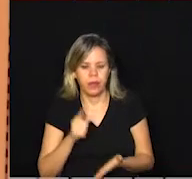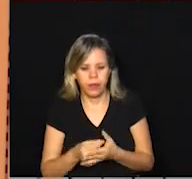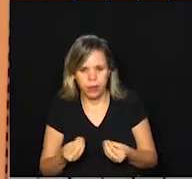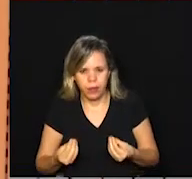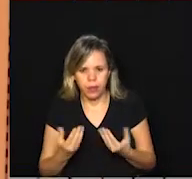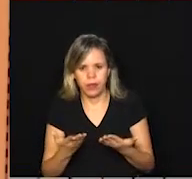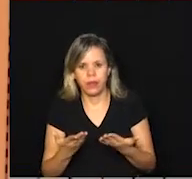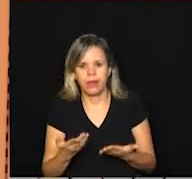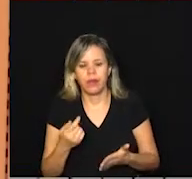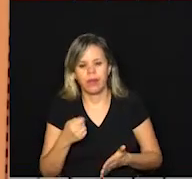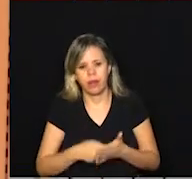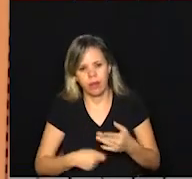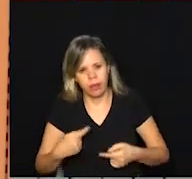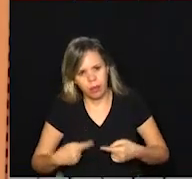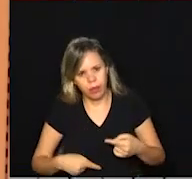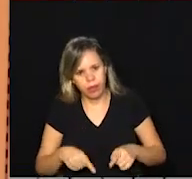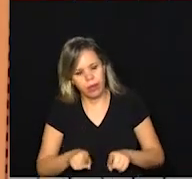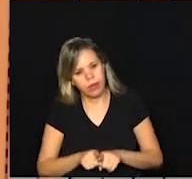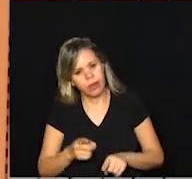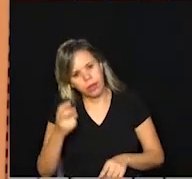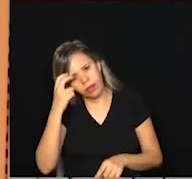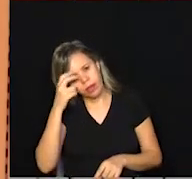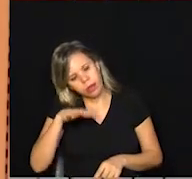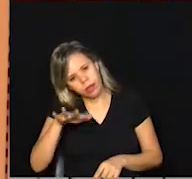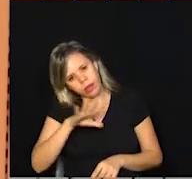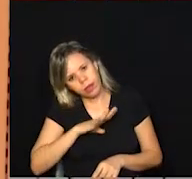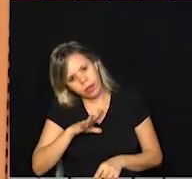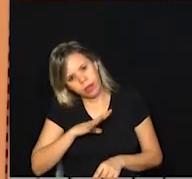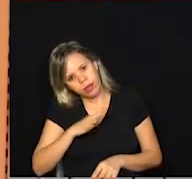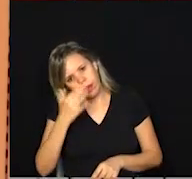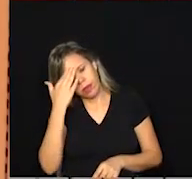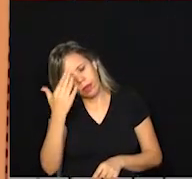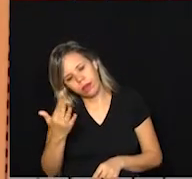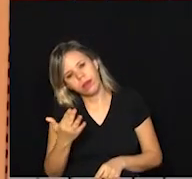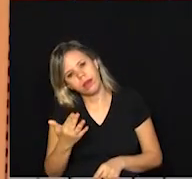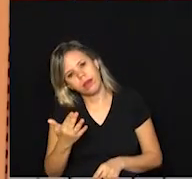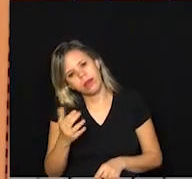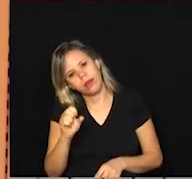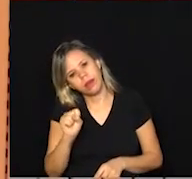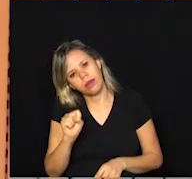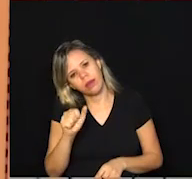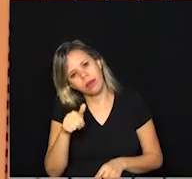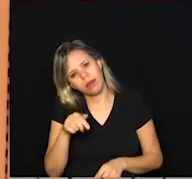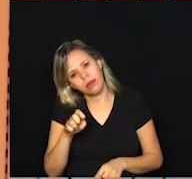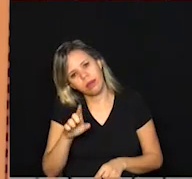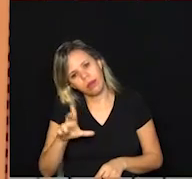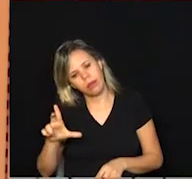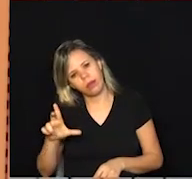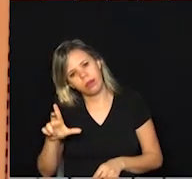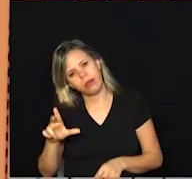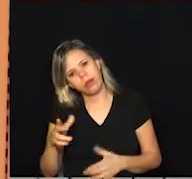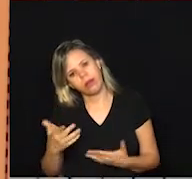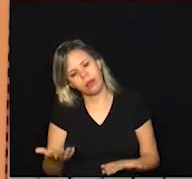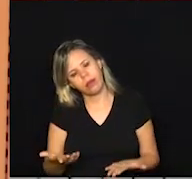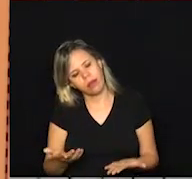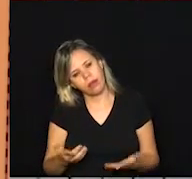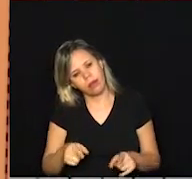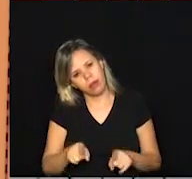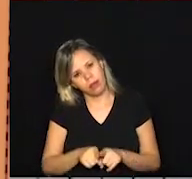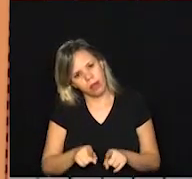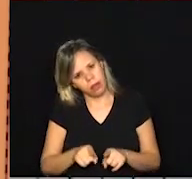então uma política de Cultura aqui para Cidade eu agradeço então Samuel Brisola e